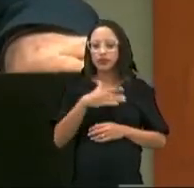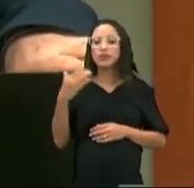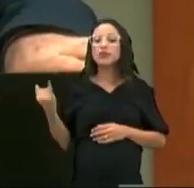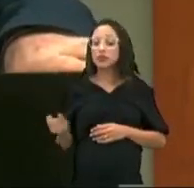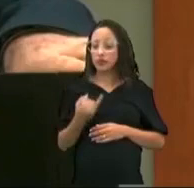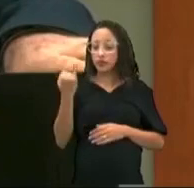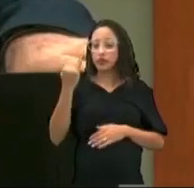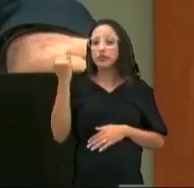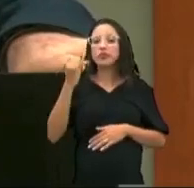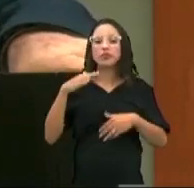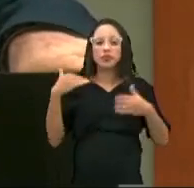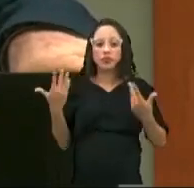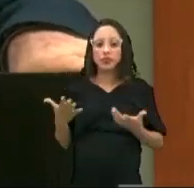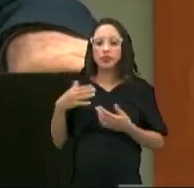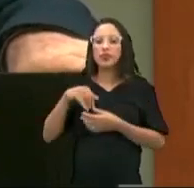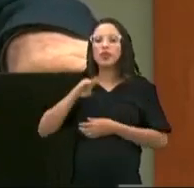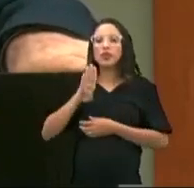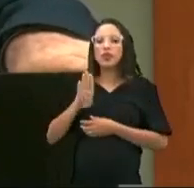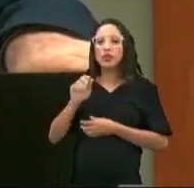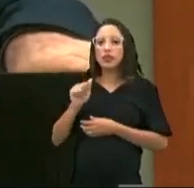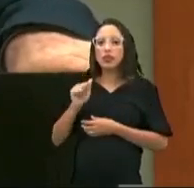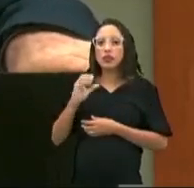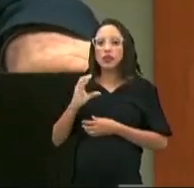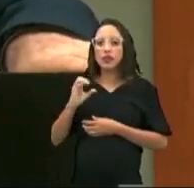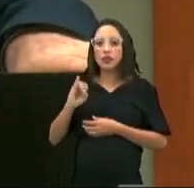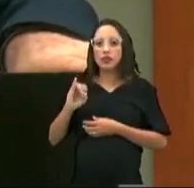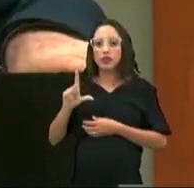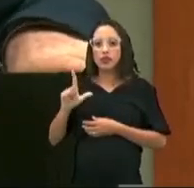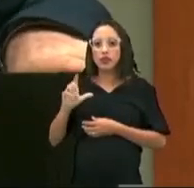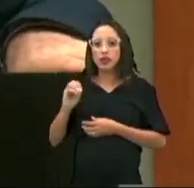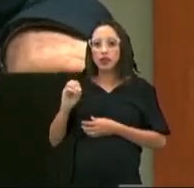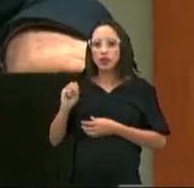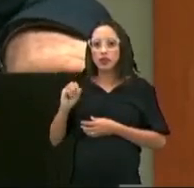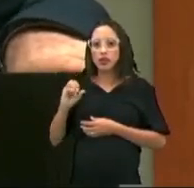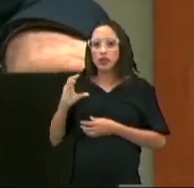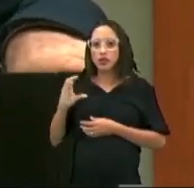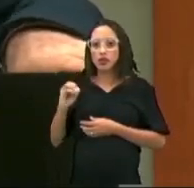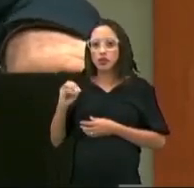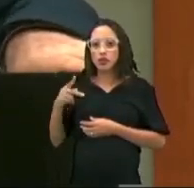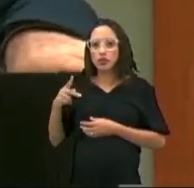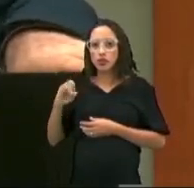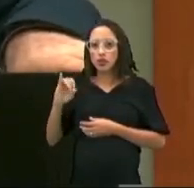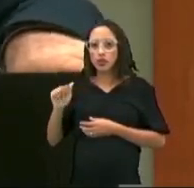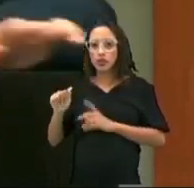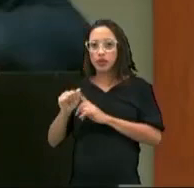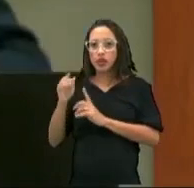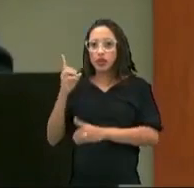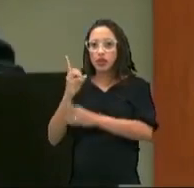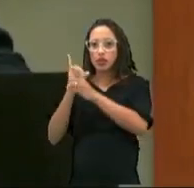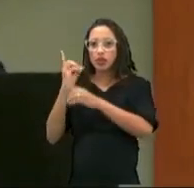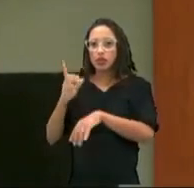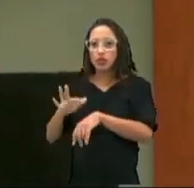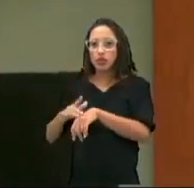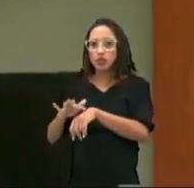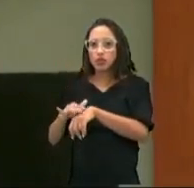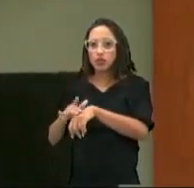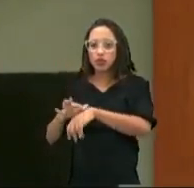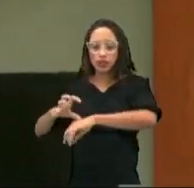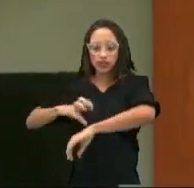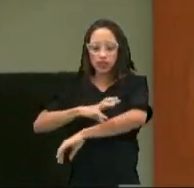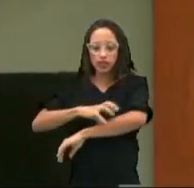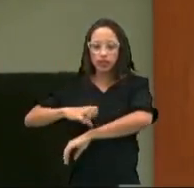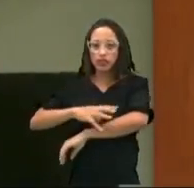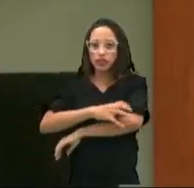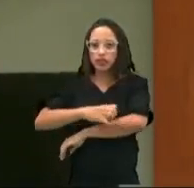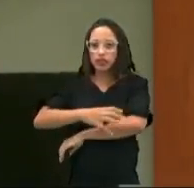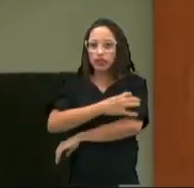a baciloscopia para diagnóstico de Hanseníase, a baciloscopia para